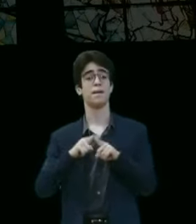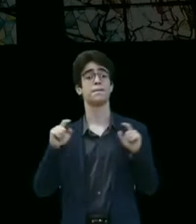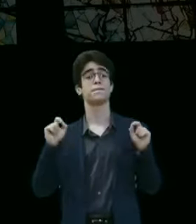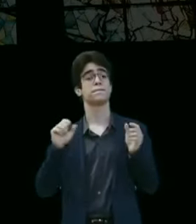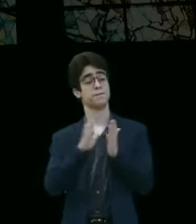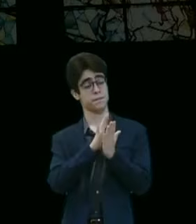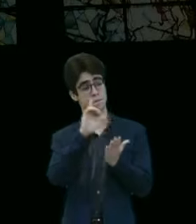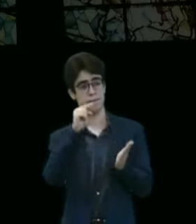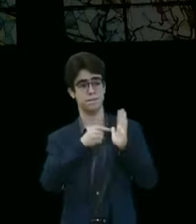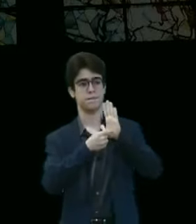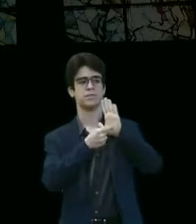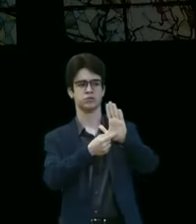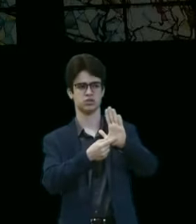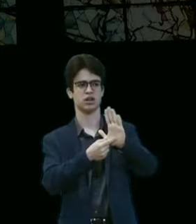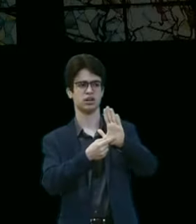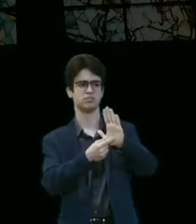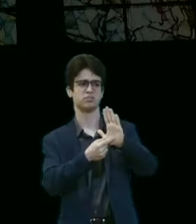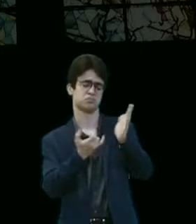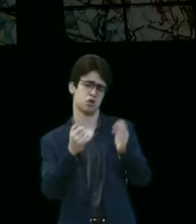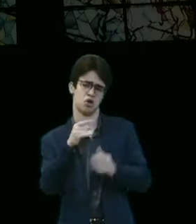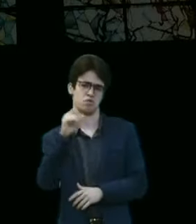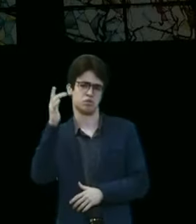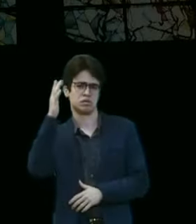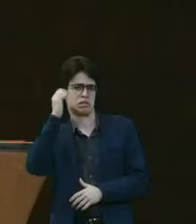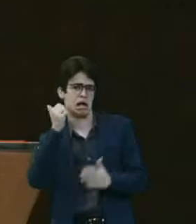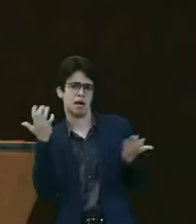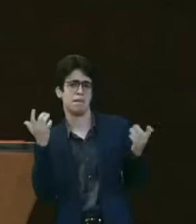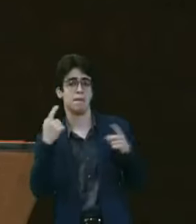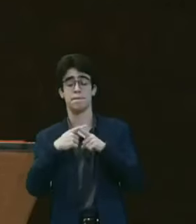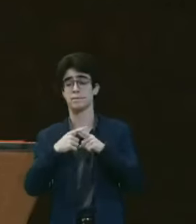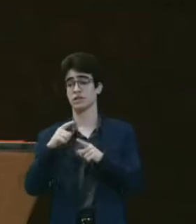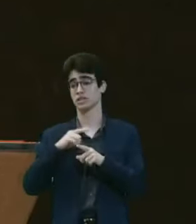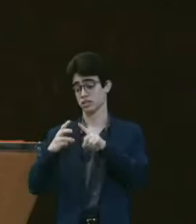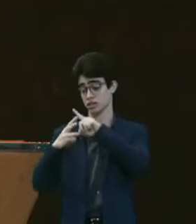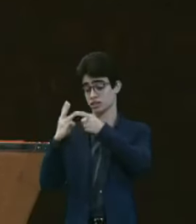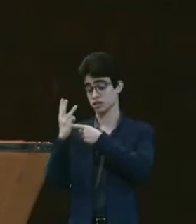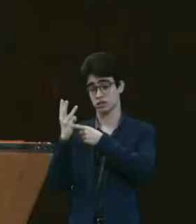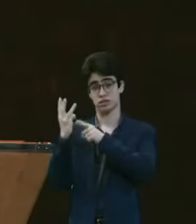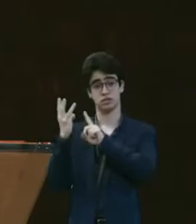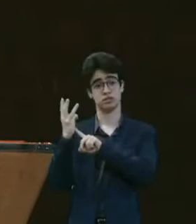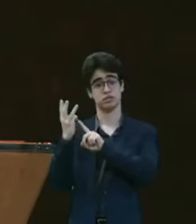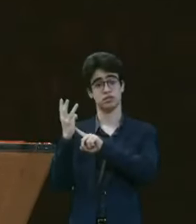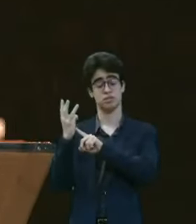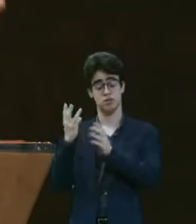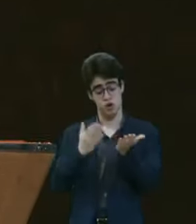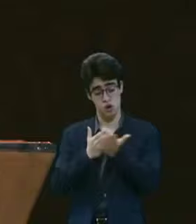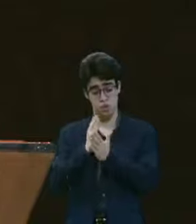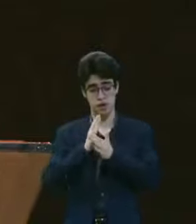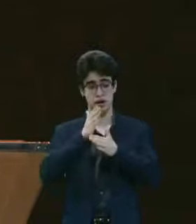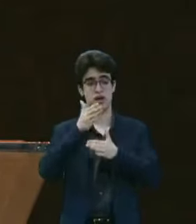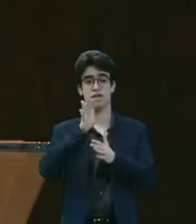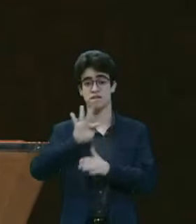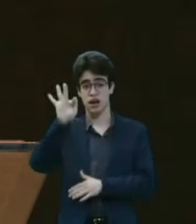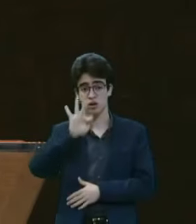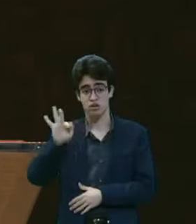mostrar isso. Eu não sei se você sabe, mas a cada 3 jovens que entram na universidade,